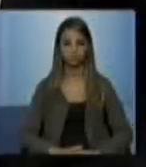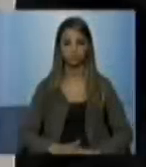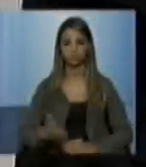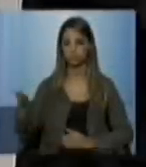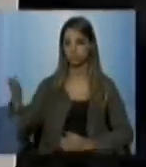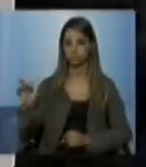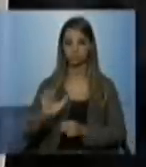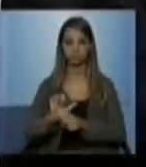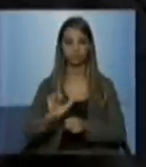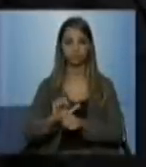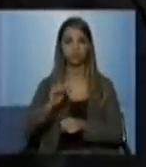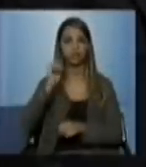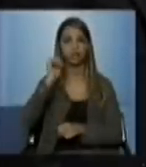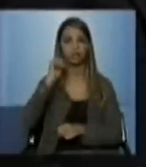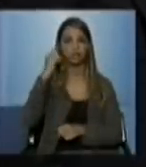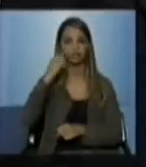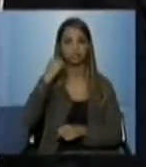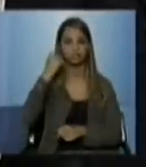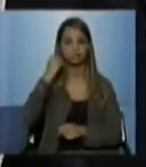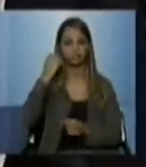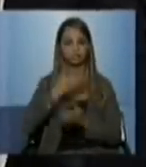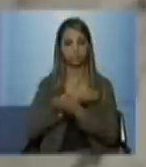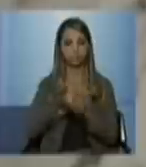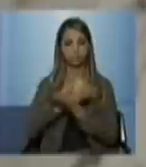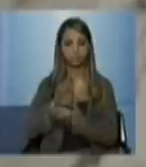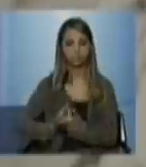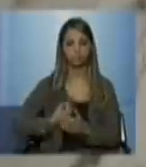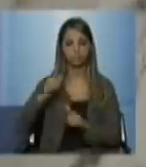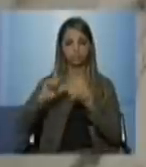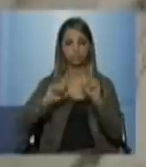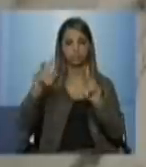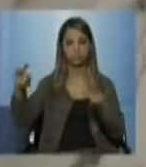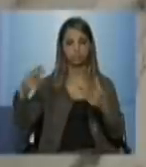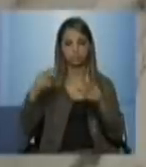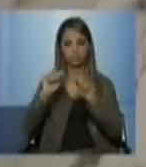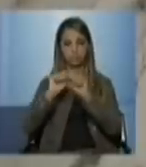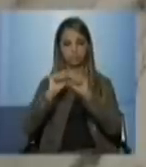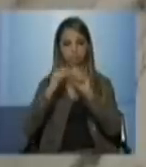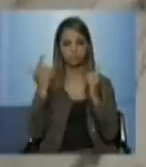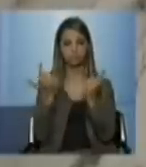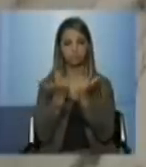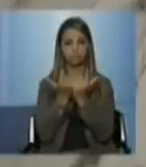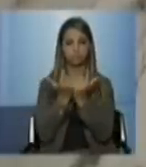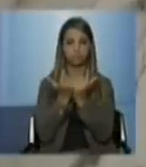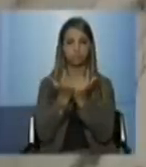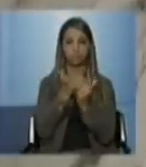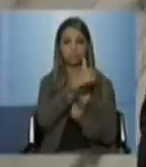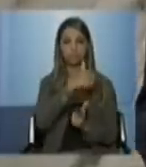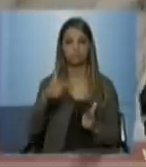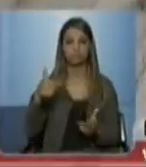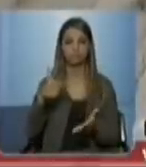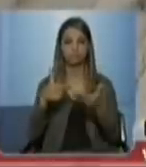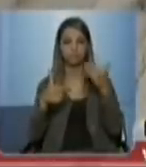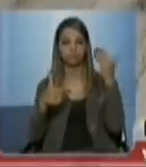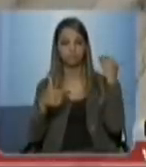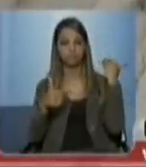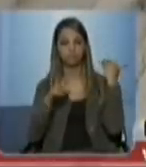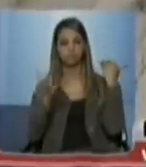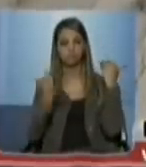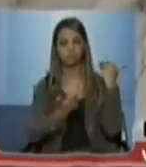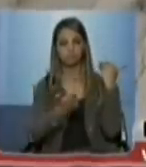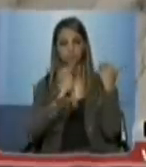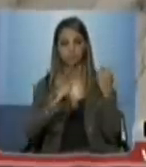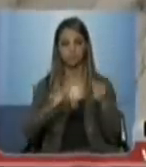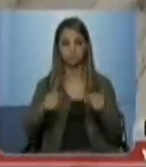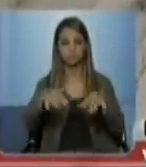Presidente senhores deputados senhoras deputadas Público aqui presente telespectador da TV Assembleia semana passada nós realizamos uma